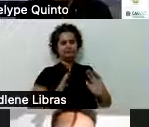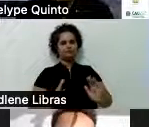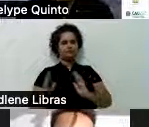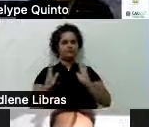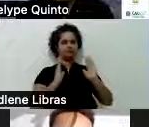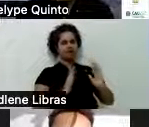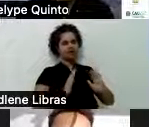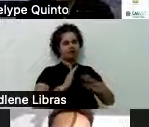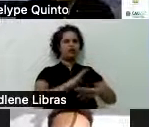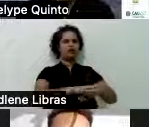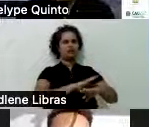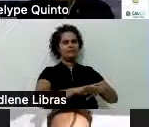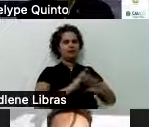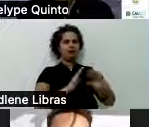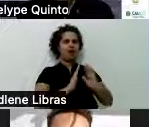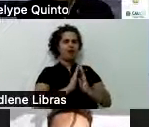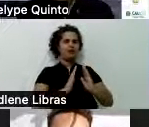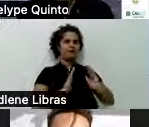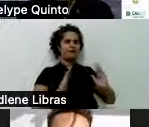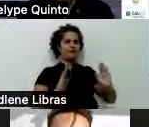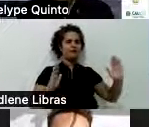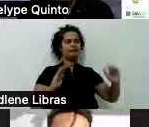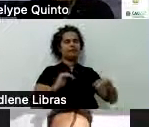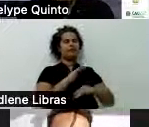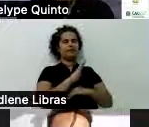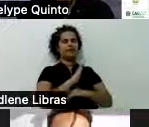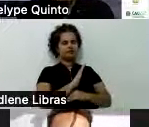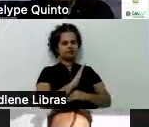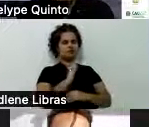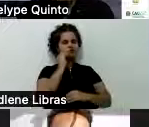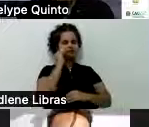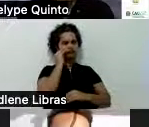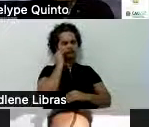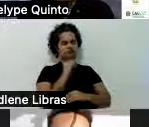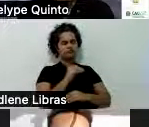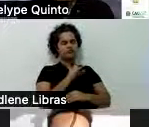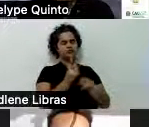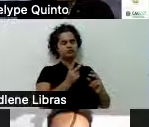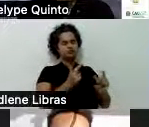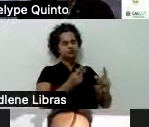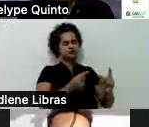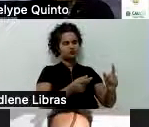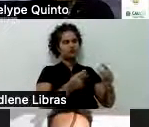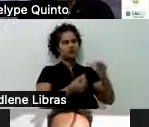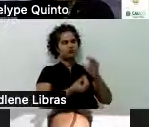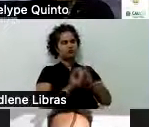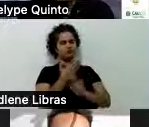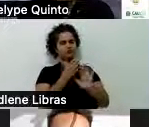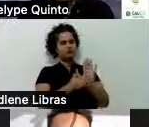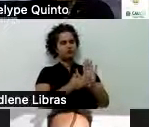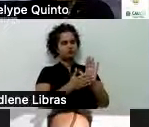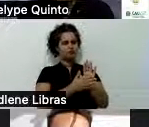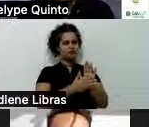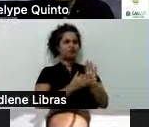fase que já tem uma duração um pouco maior, para um teste mais continuado e implementação dessas propostas a médio